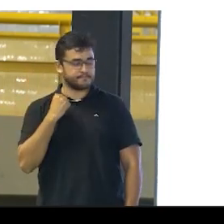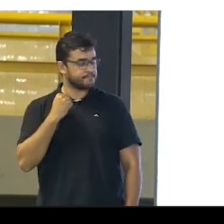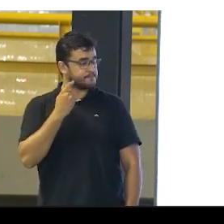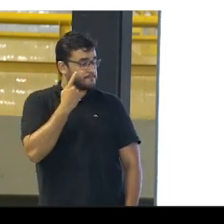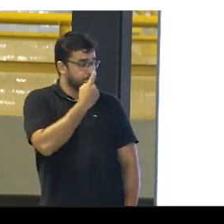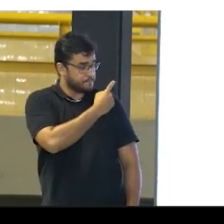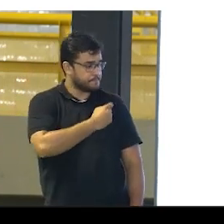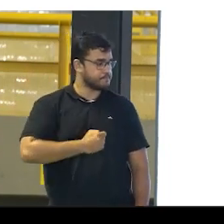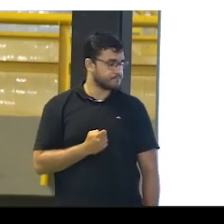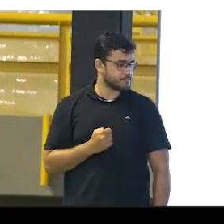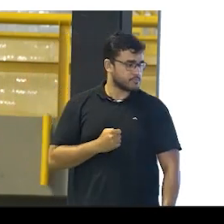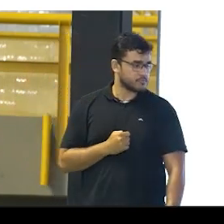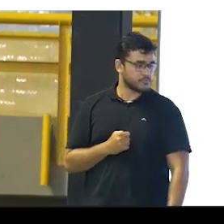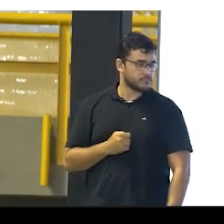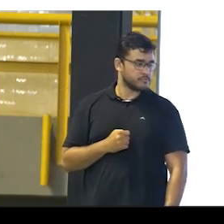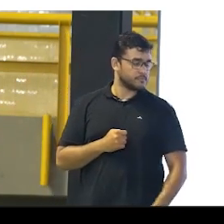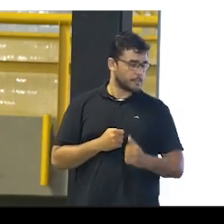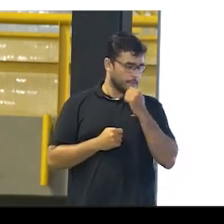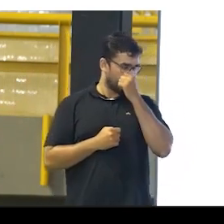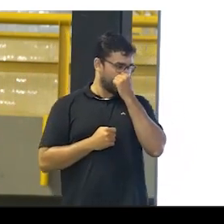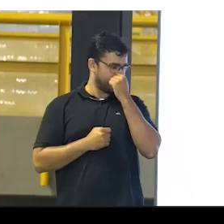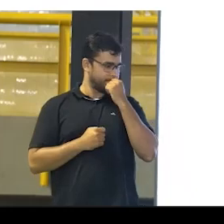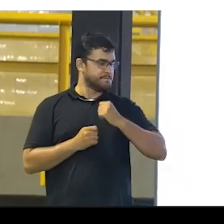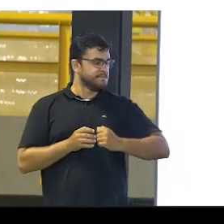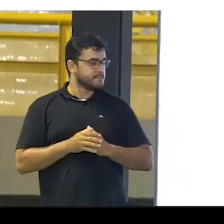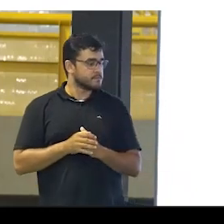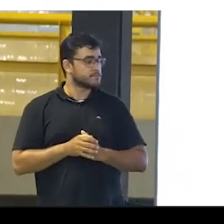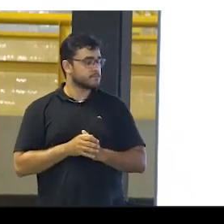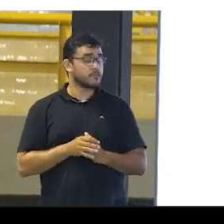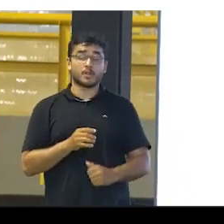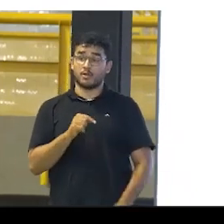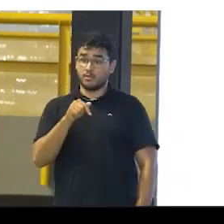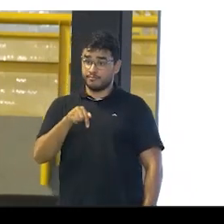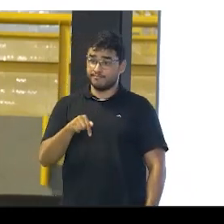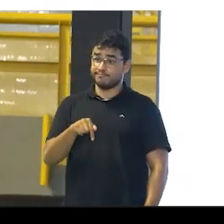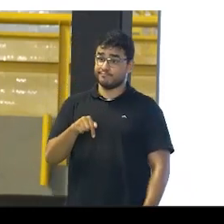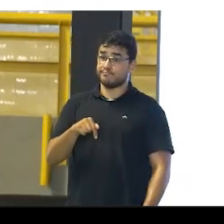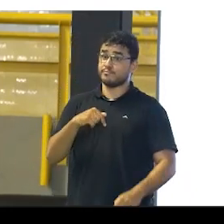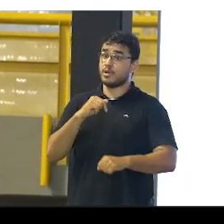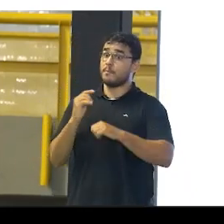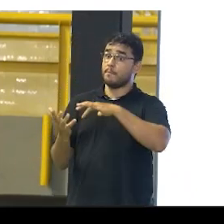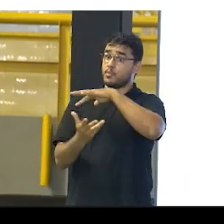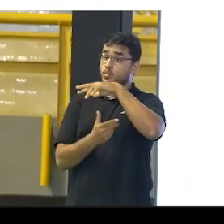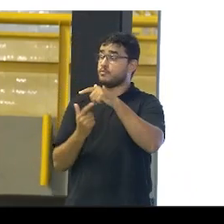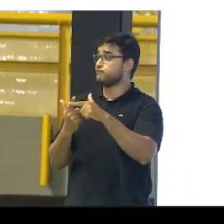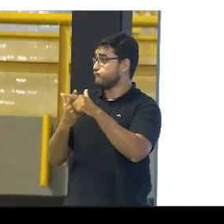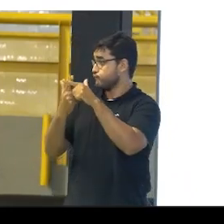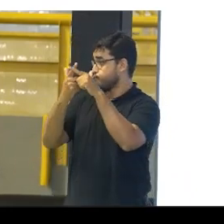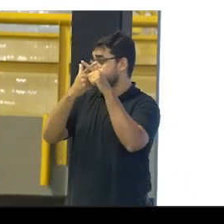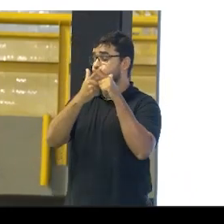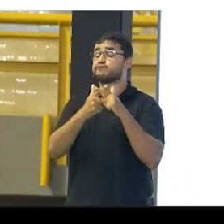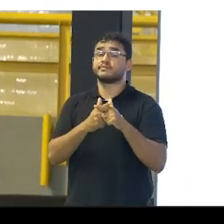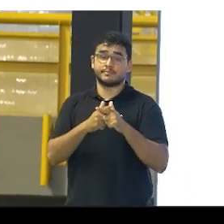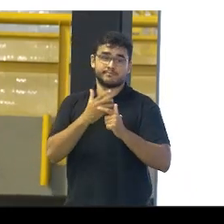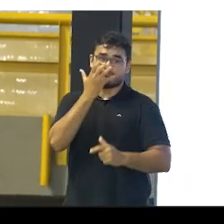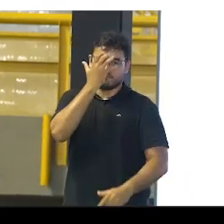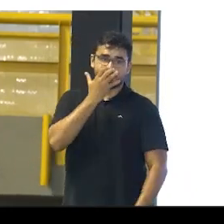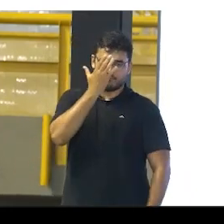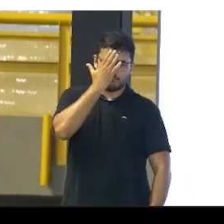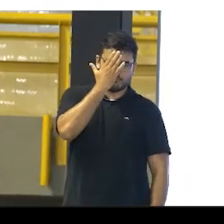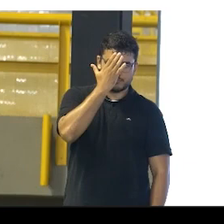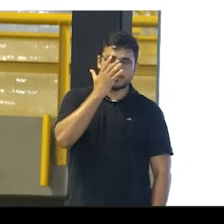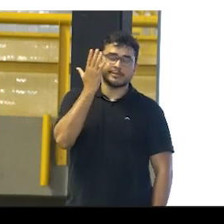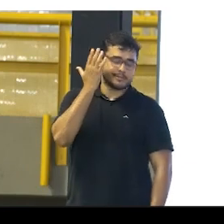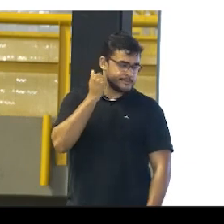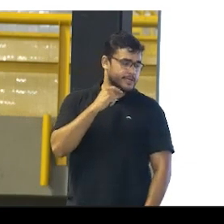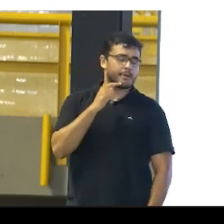você tem qualquer crise, e hoje existe uma crise no mundo, que são duas guerras, uma que já está entrando